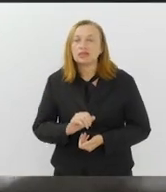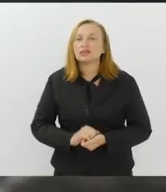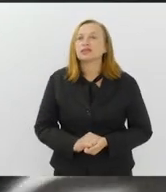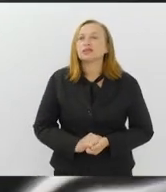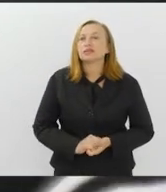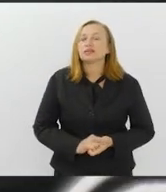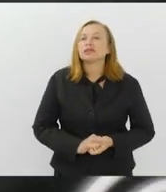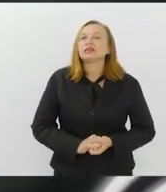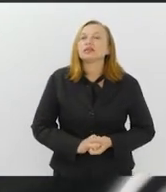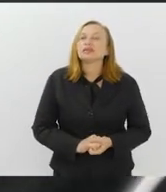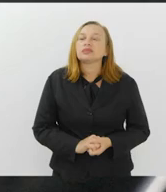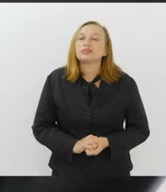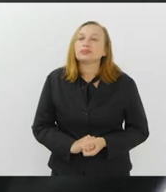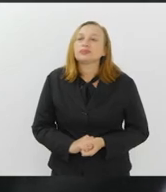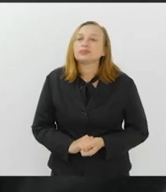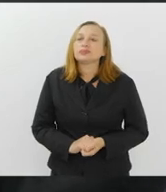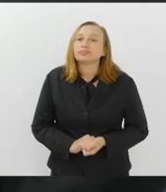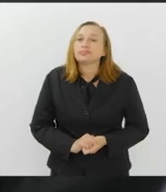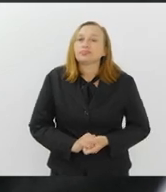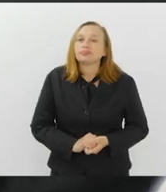atípicos. E